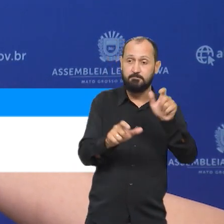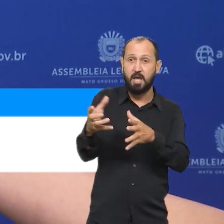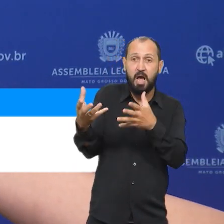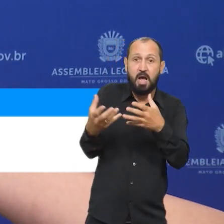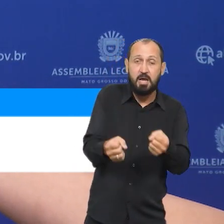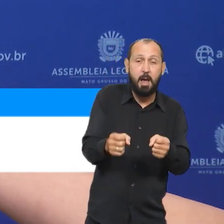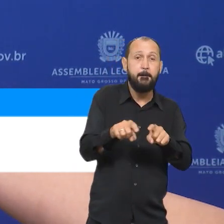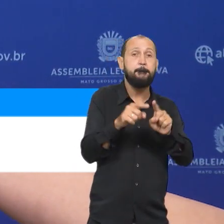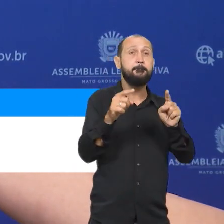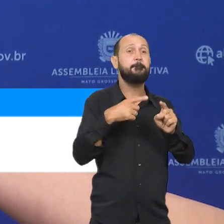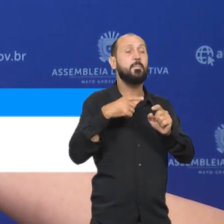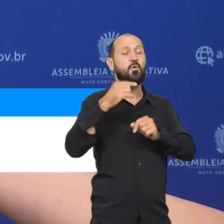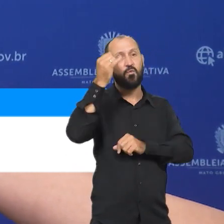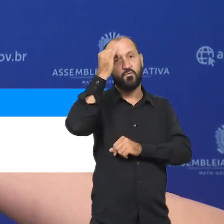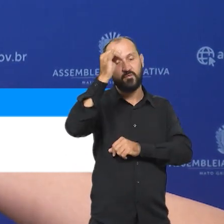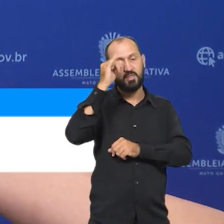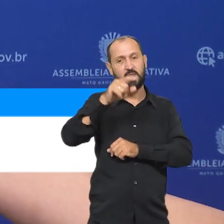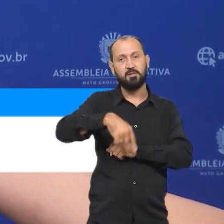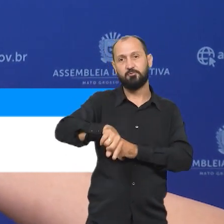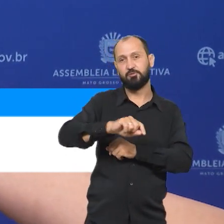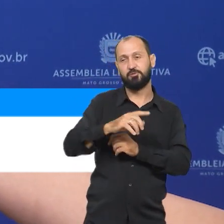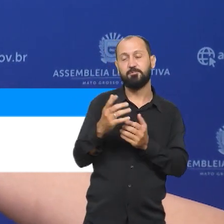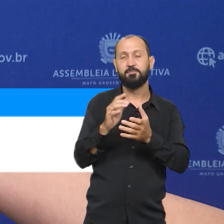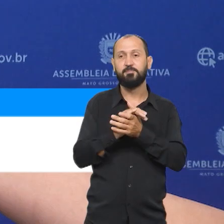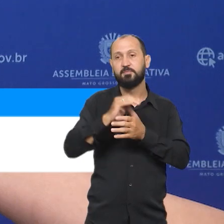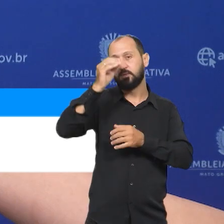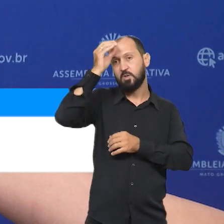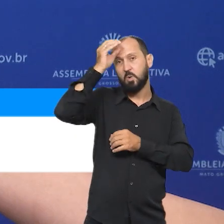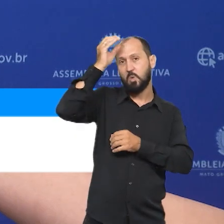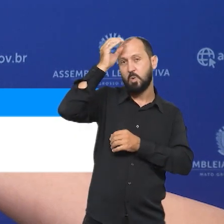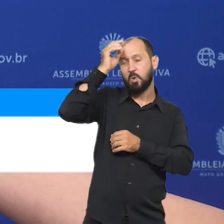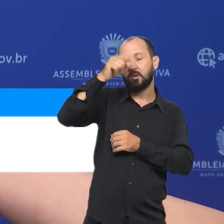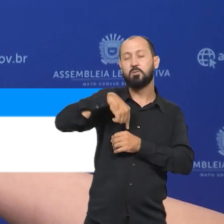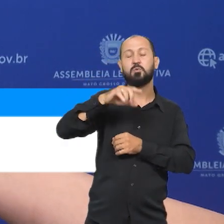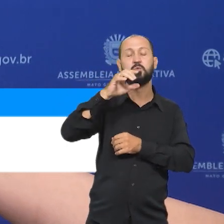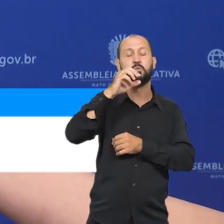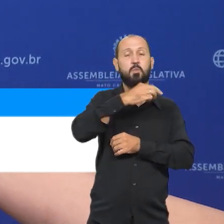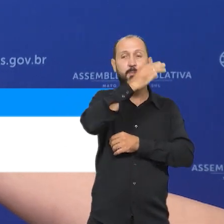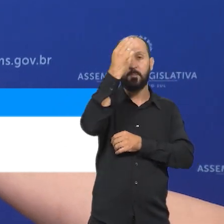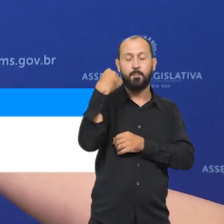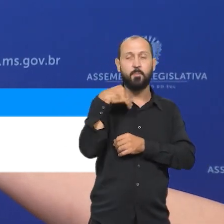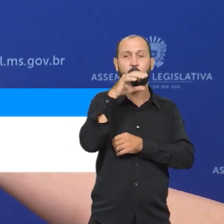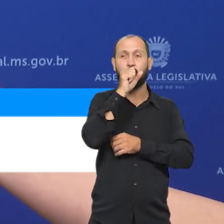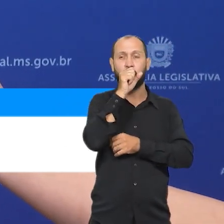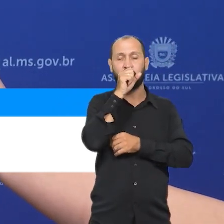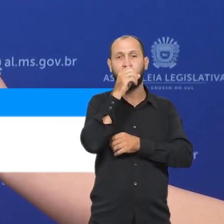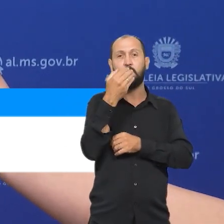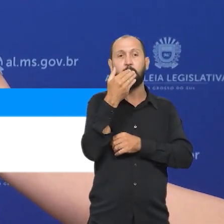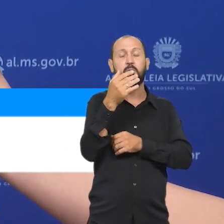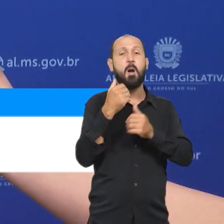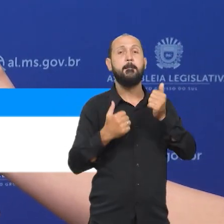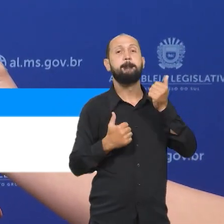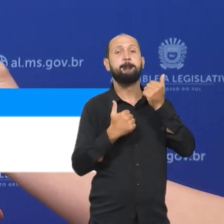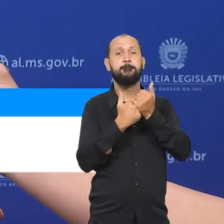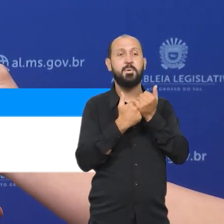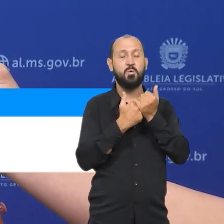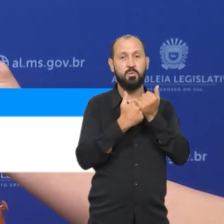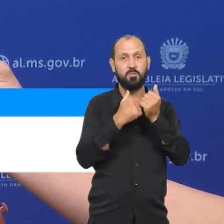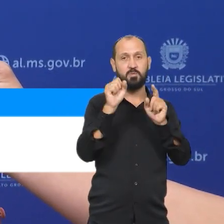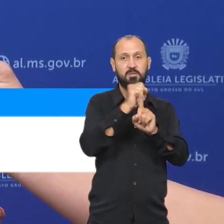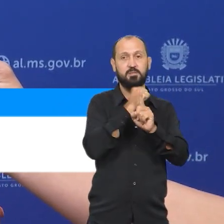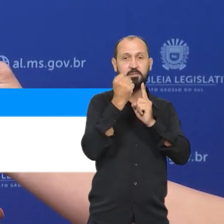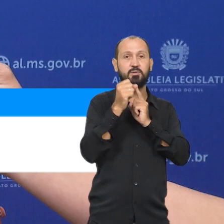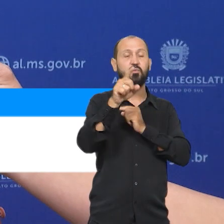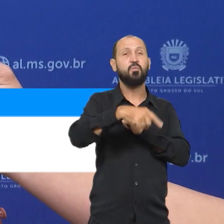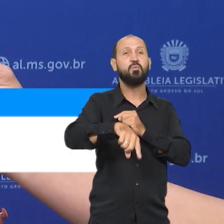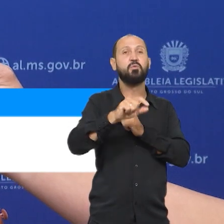as vítimas, mas poderíamos estar evitando esses abusos, né? Então a conscientização do Maio Laranja é muito importante, né? Nós pedimos o apoio de